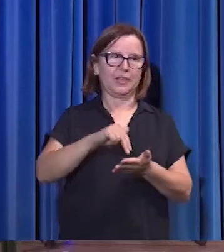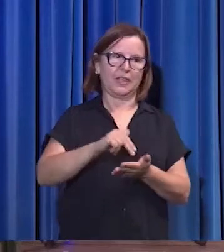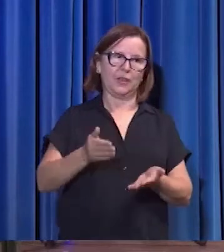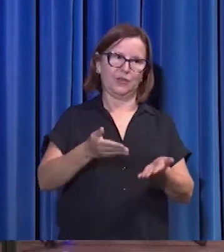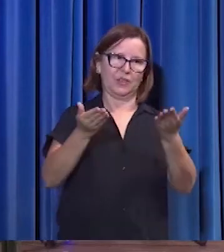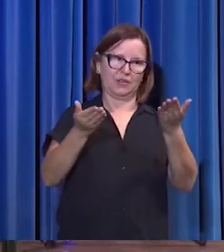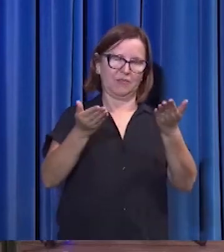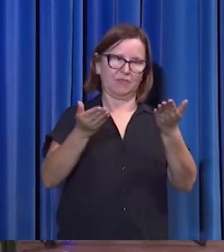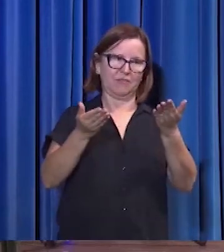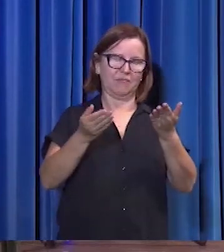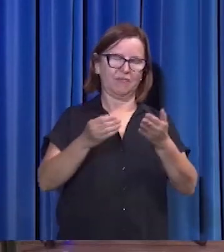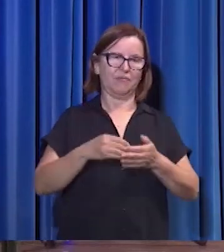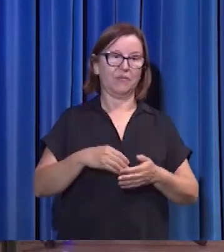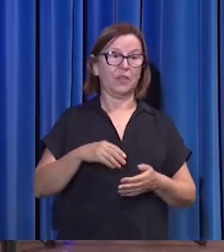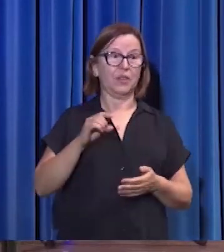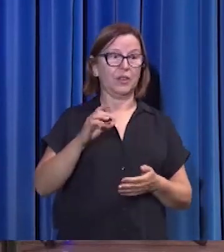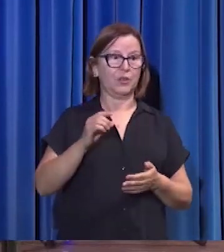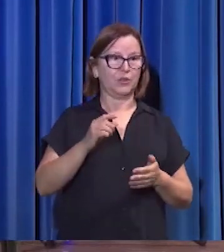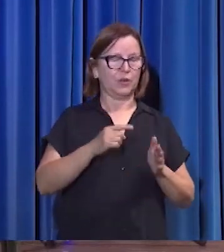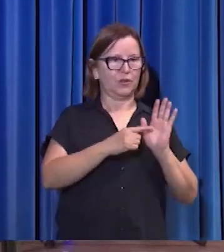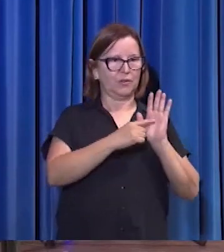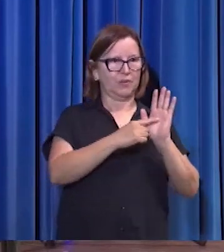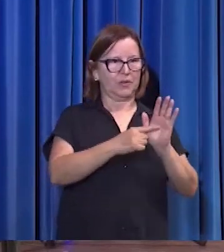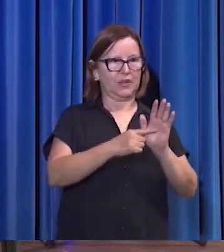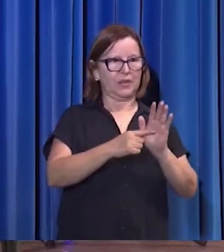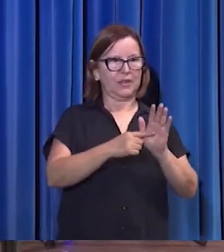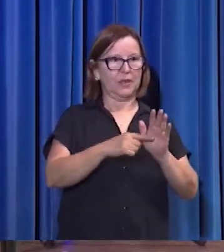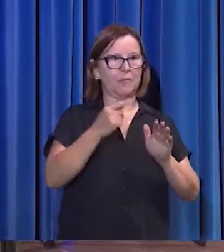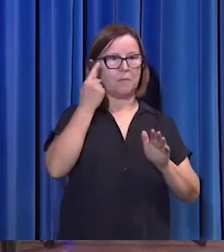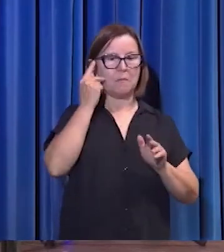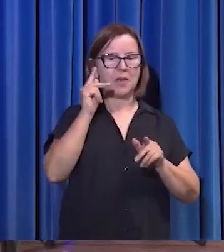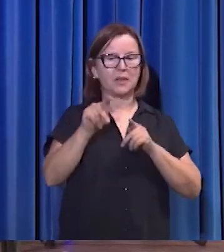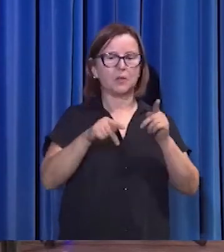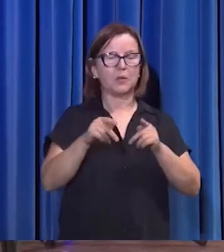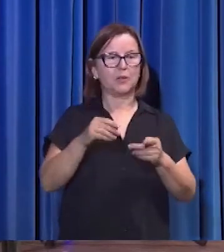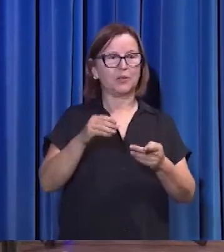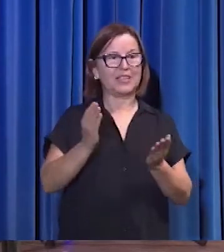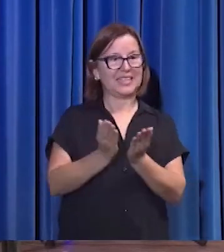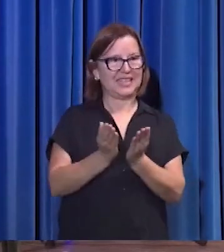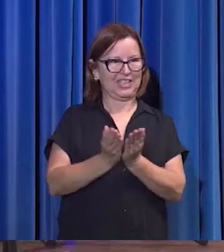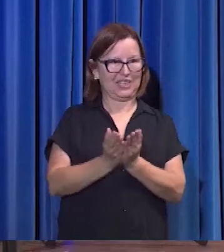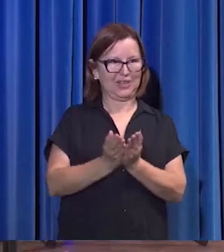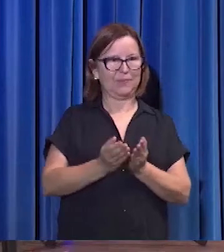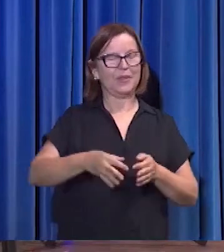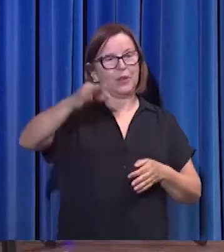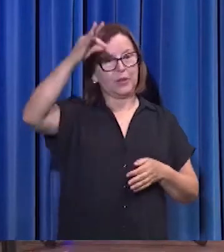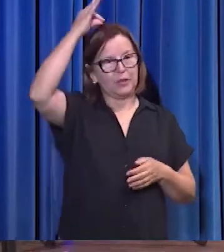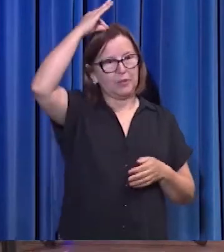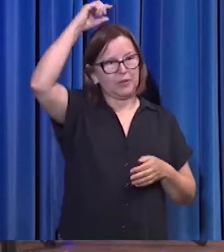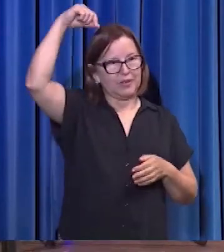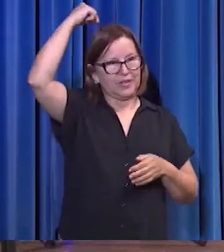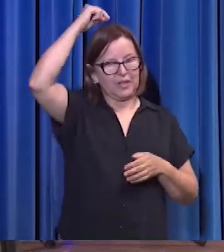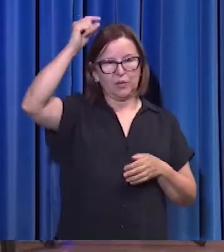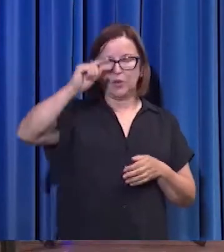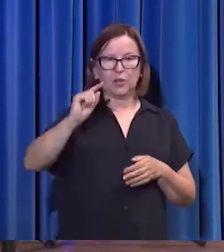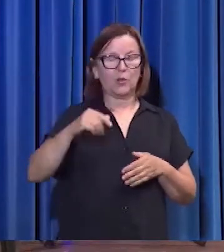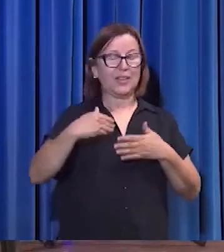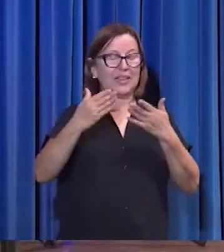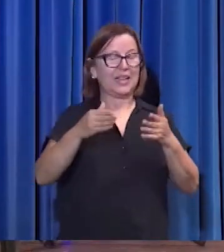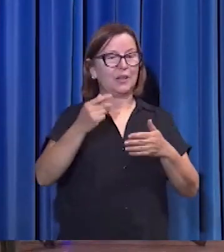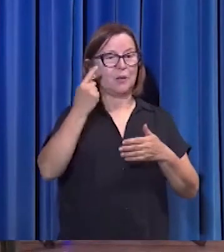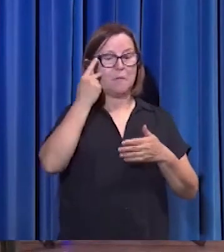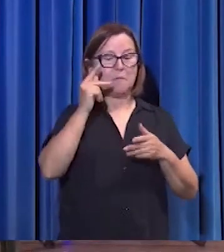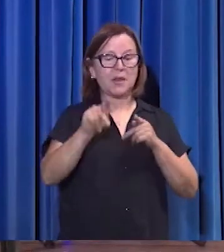Ele só se manifesta aos crentes. O Espírito Santo também não é dado ao